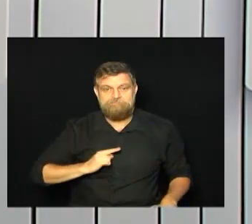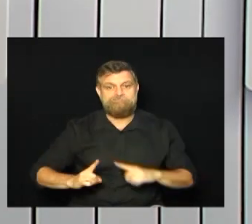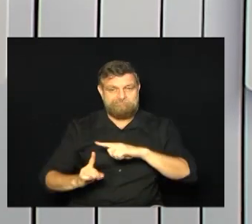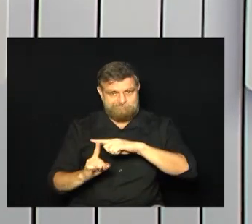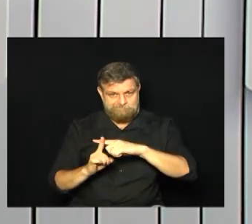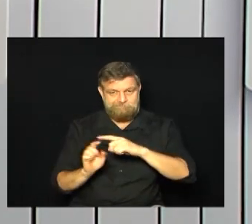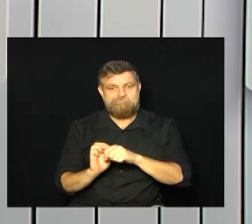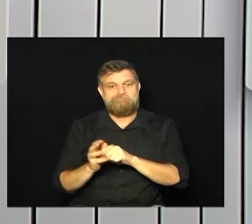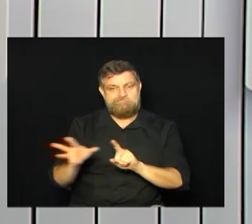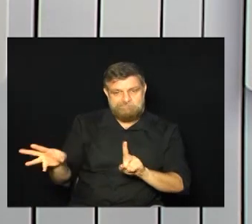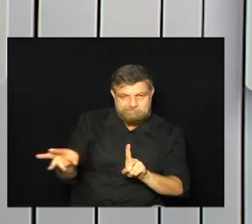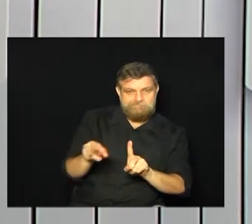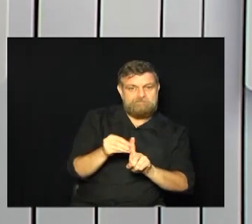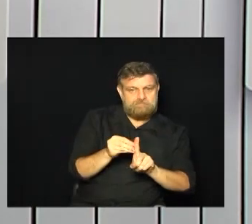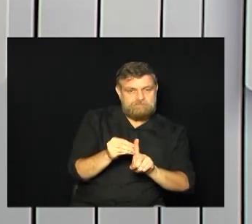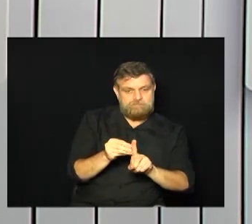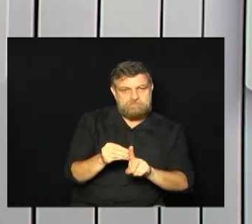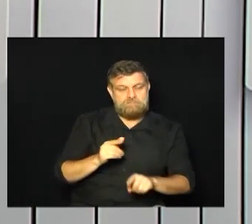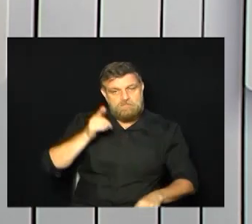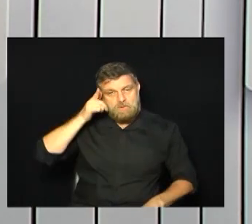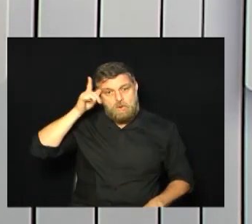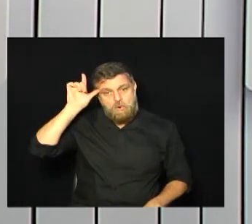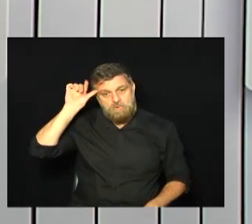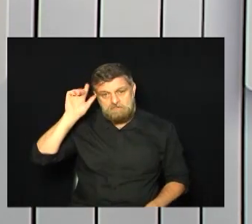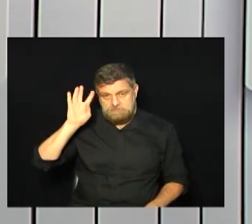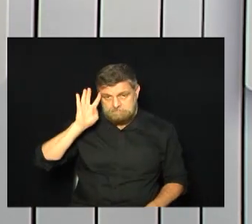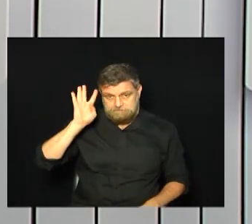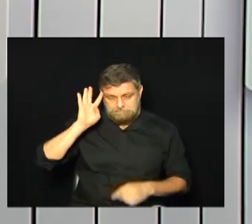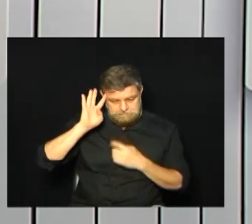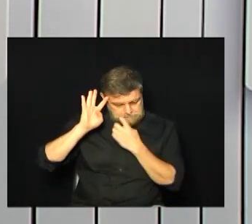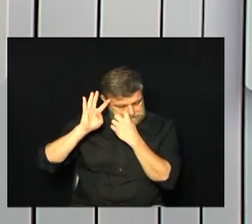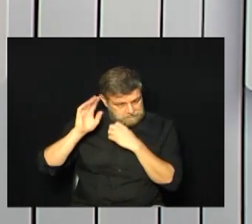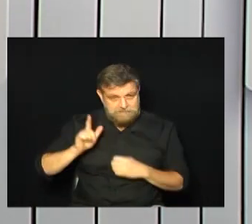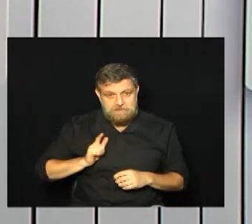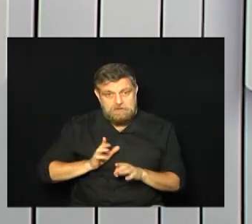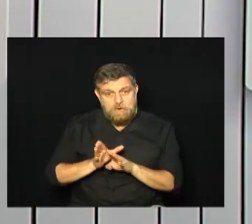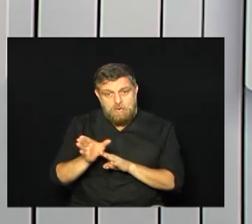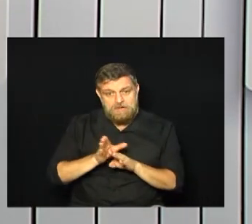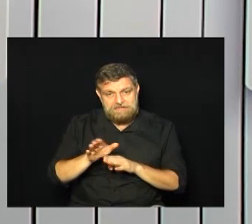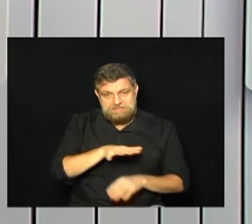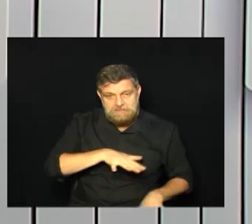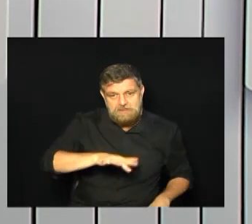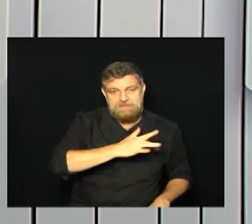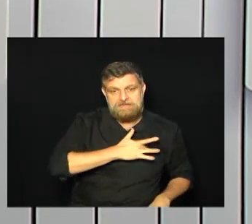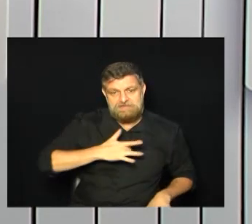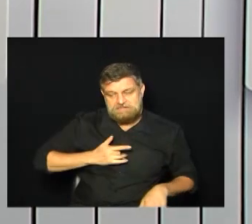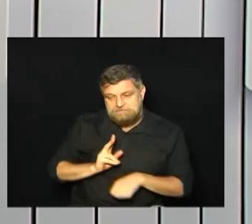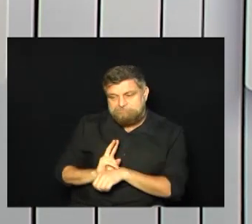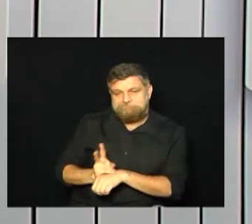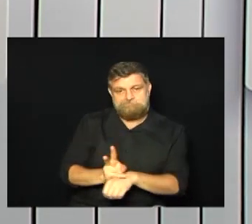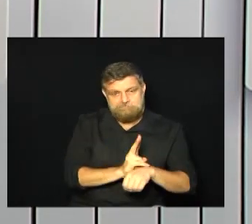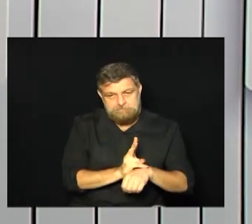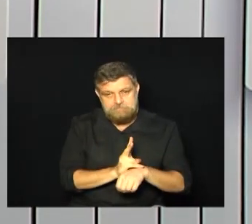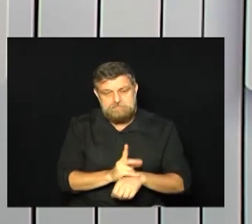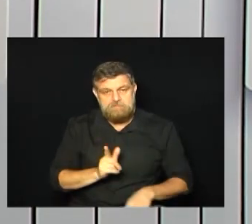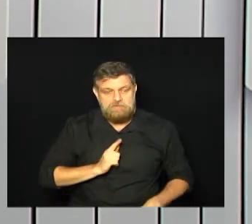positivo para a Covid-19 ontem, na quarta-feira. Por orientação do Departamento de Vigilância em Saúde,